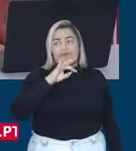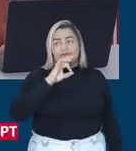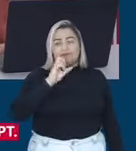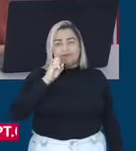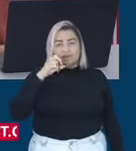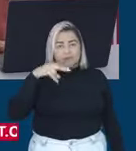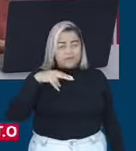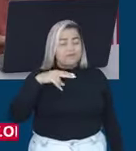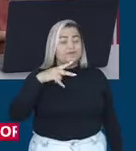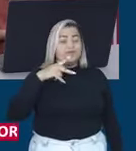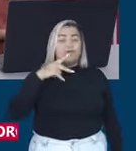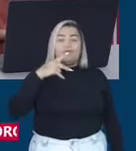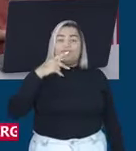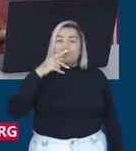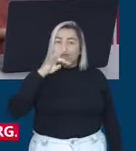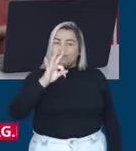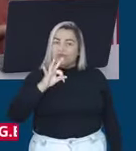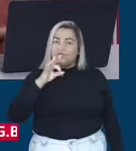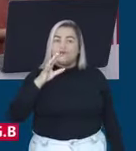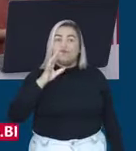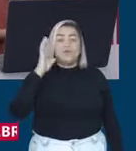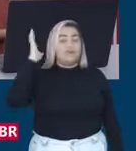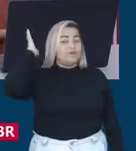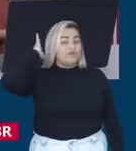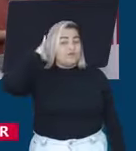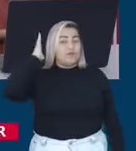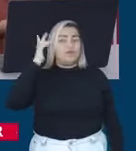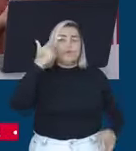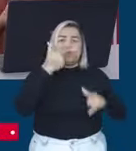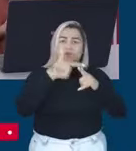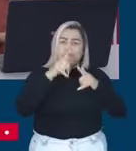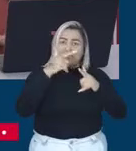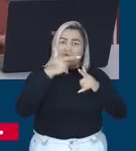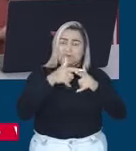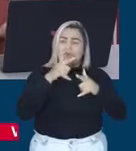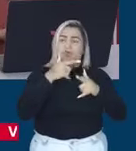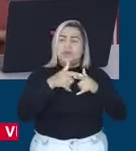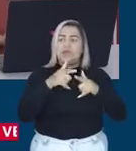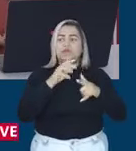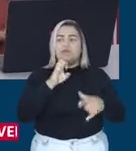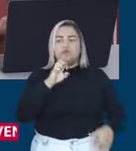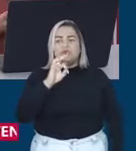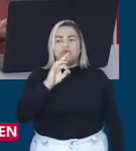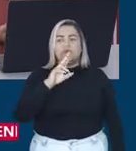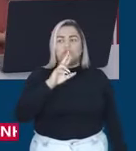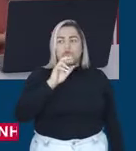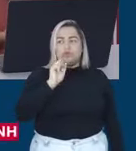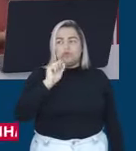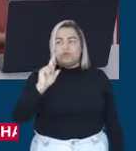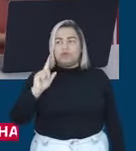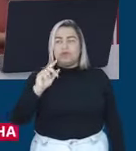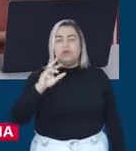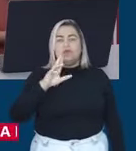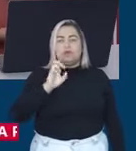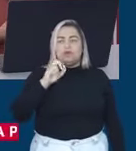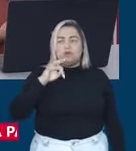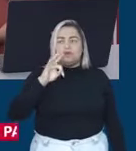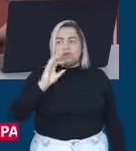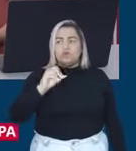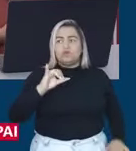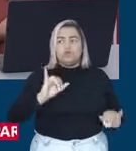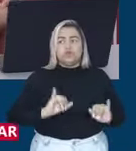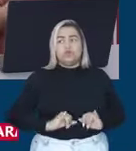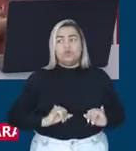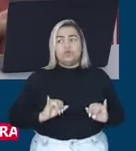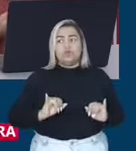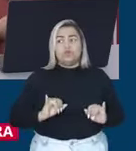te agradecendo também pela luta. O problema do racismo no Brasil é estrutural. Nosso companheiro Renato Freitas sofreu essa semana uma